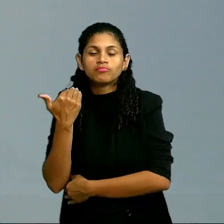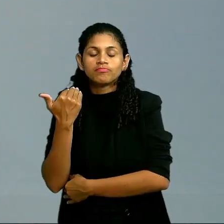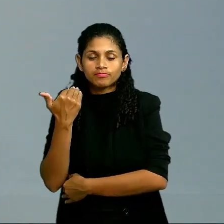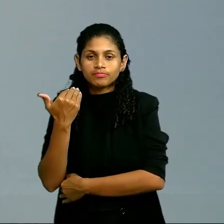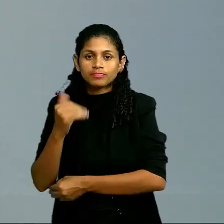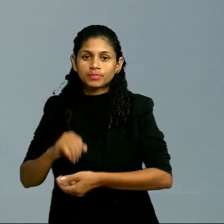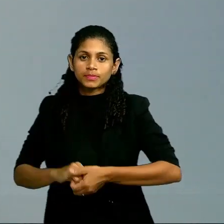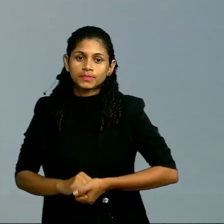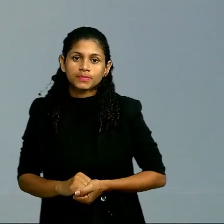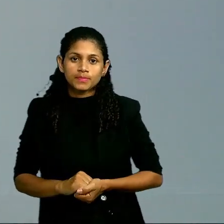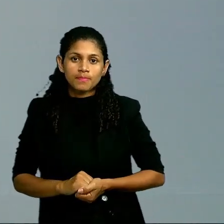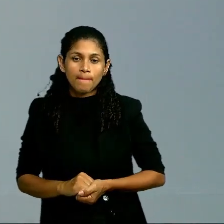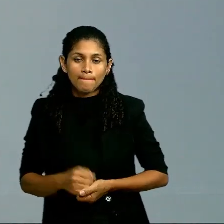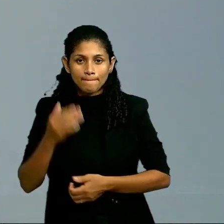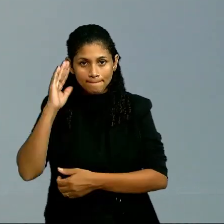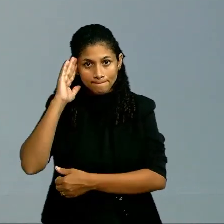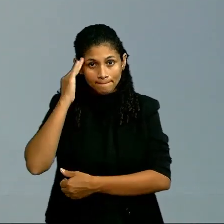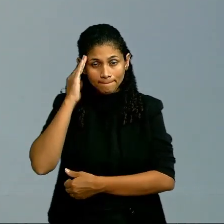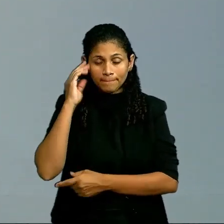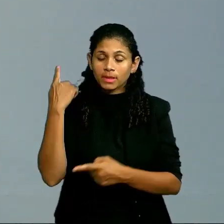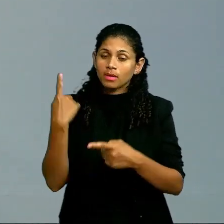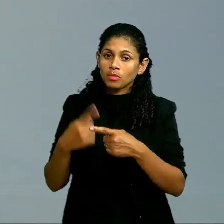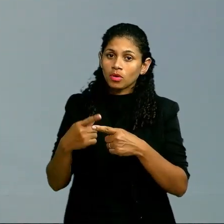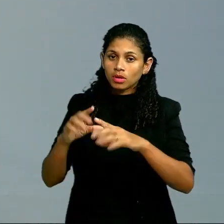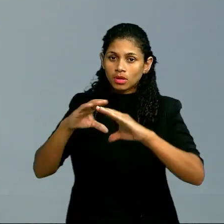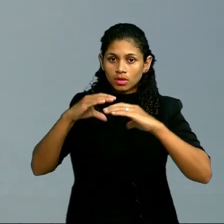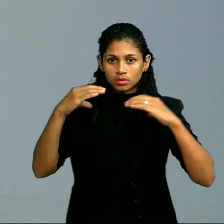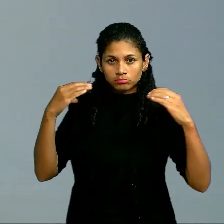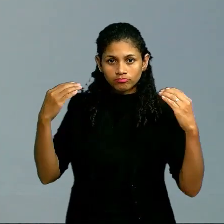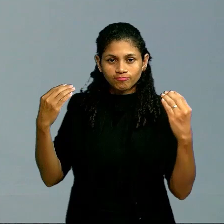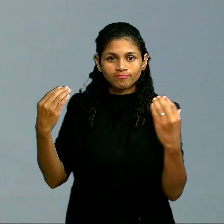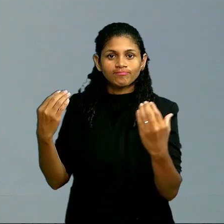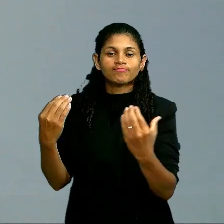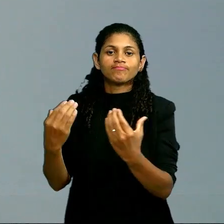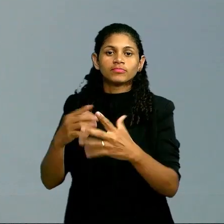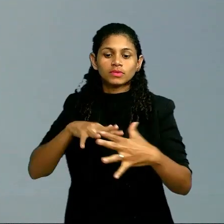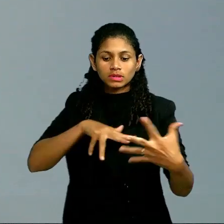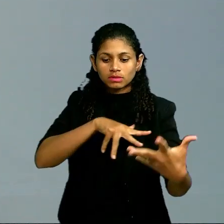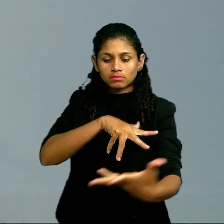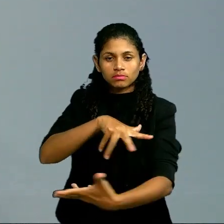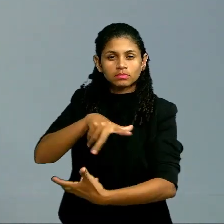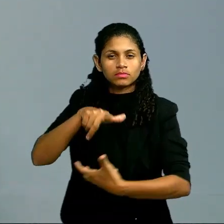massa. Dá para entender por que a comunidade internacional se mobilizou.